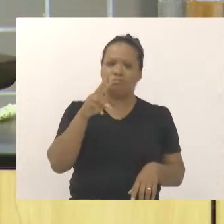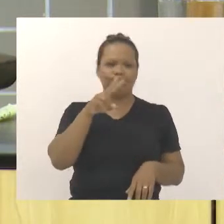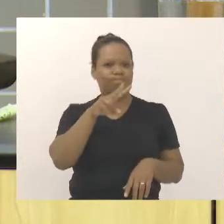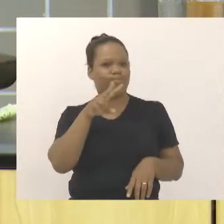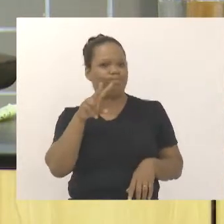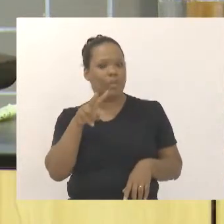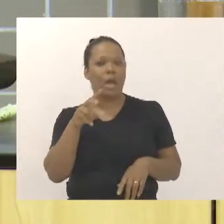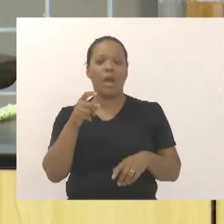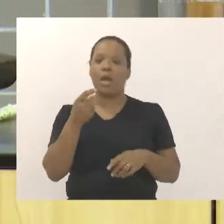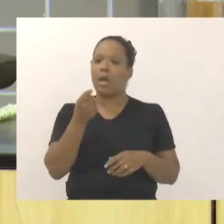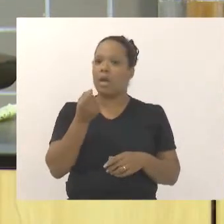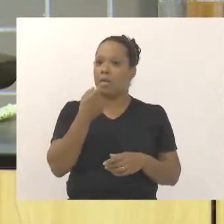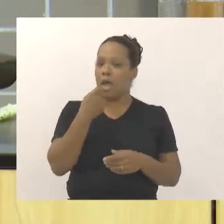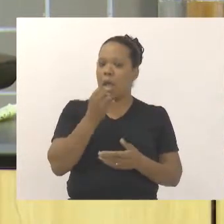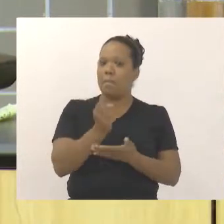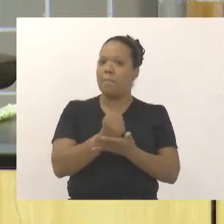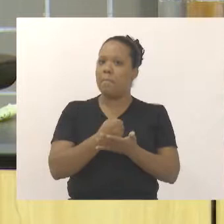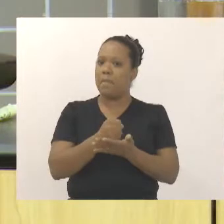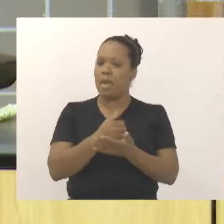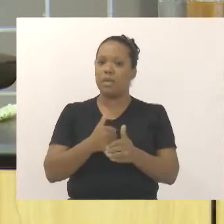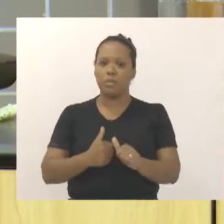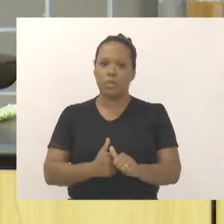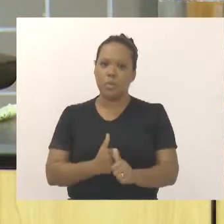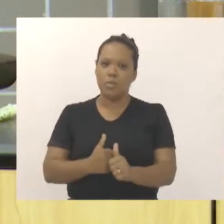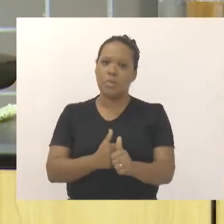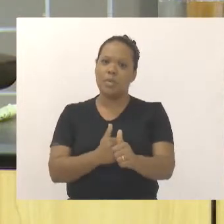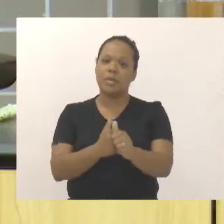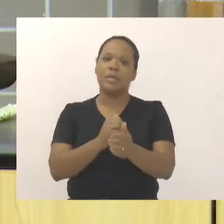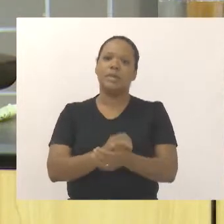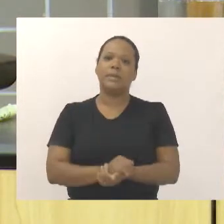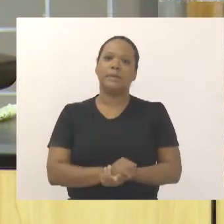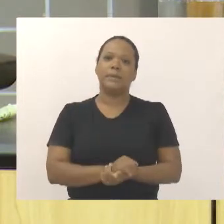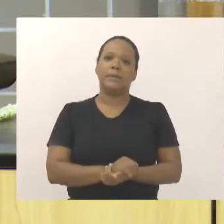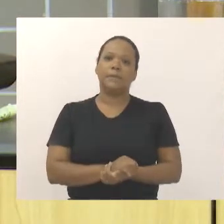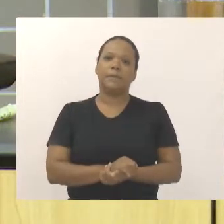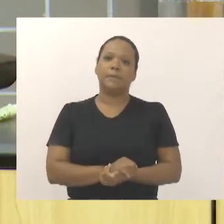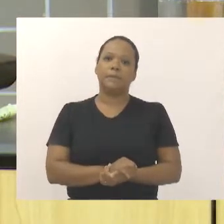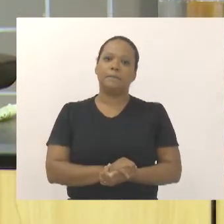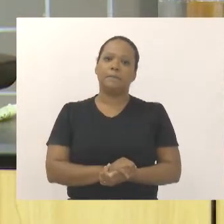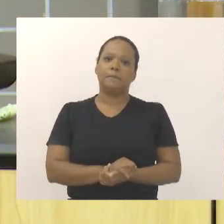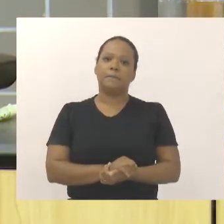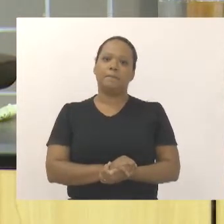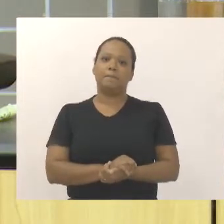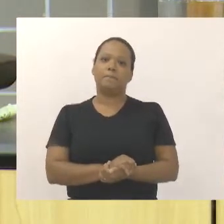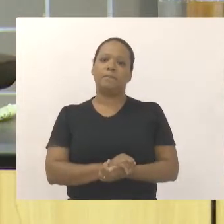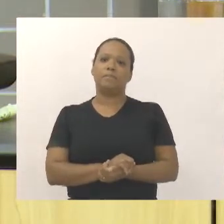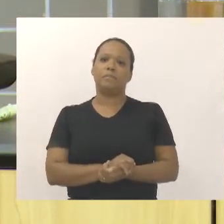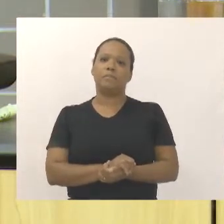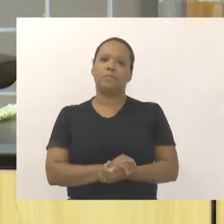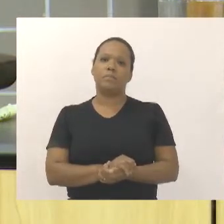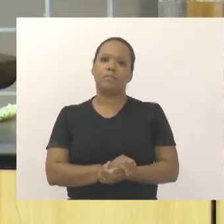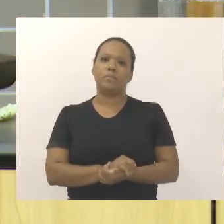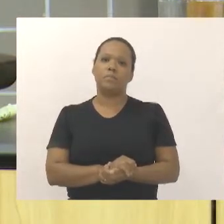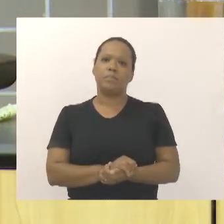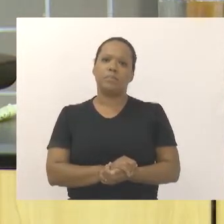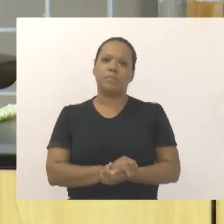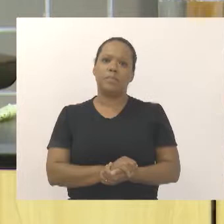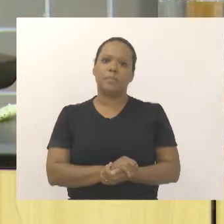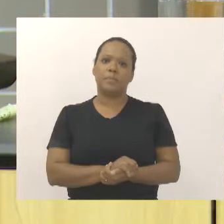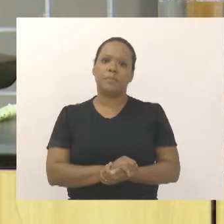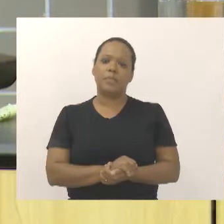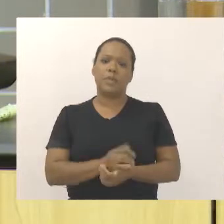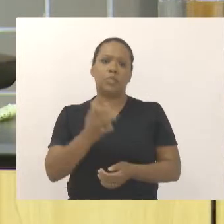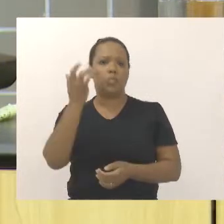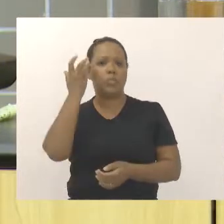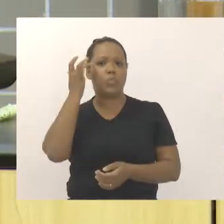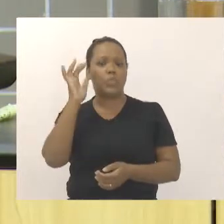de medicamentos, de acompanhamentos. Eu não sei se é viável, se pode, porque